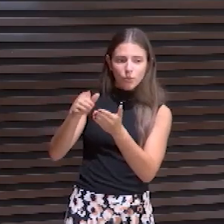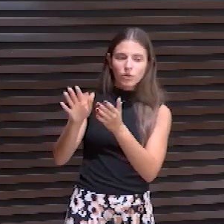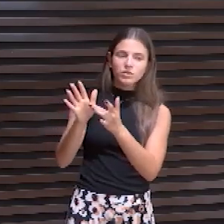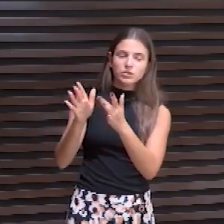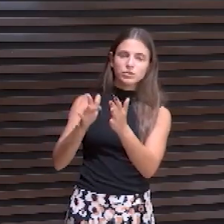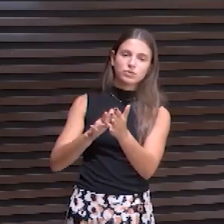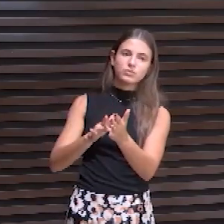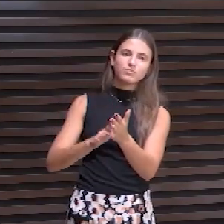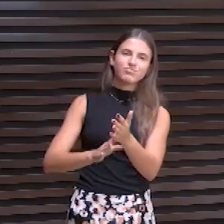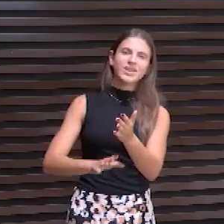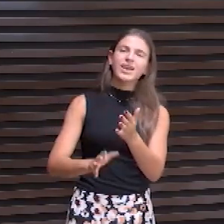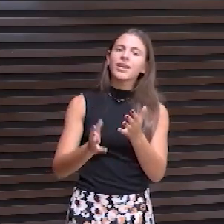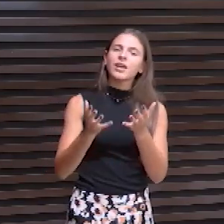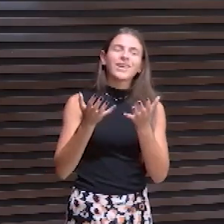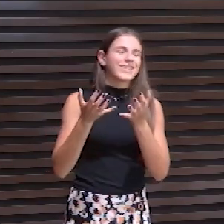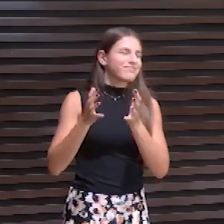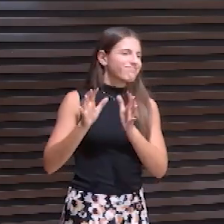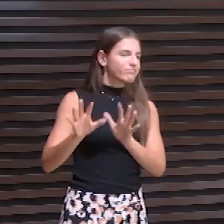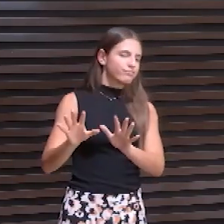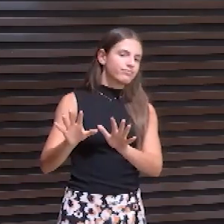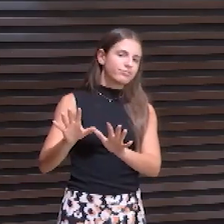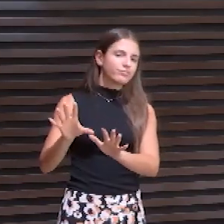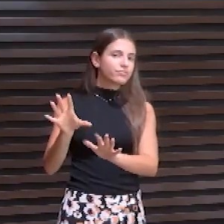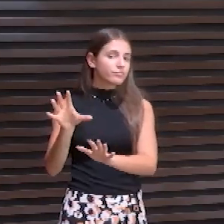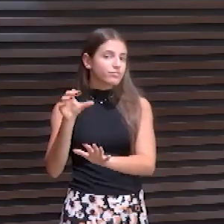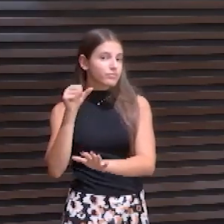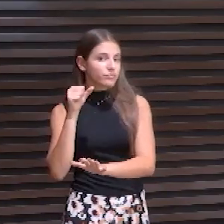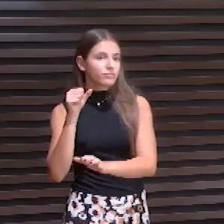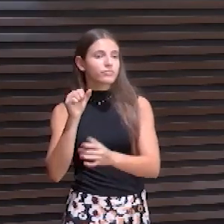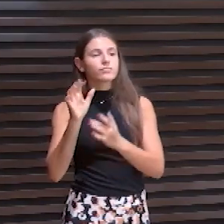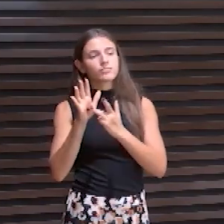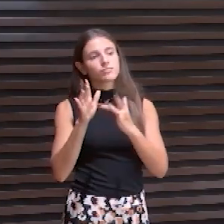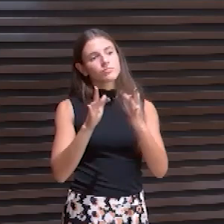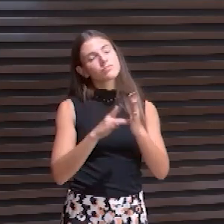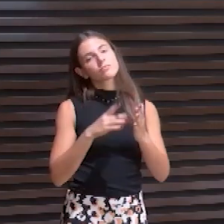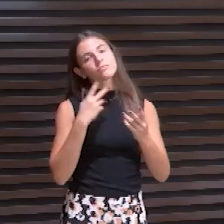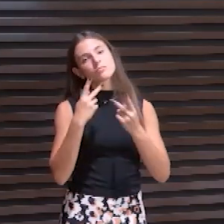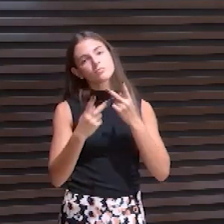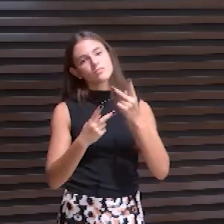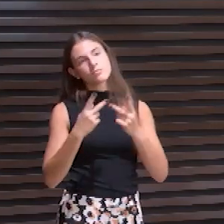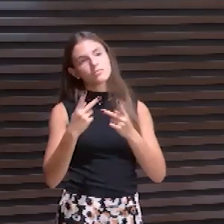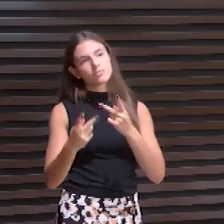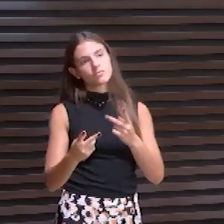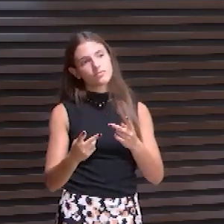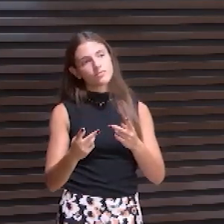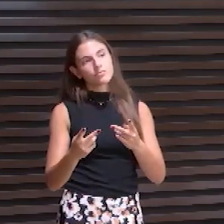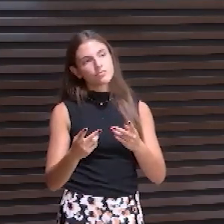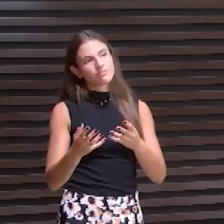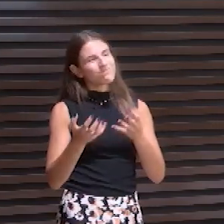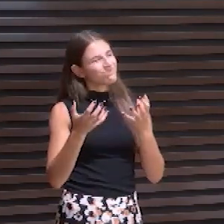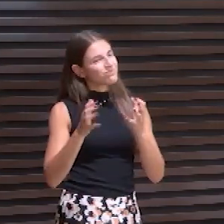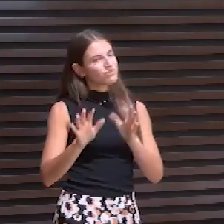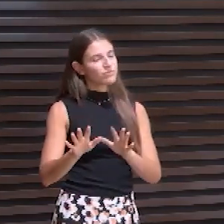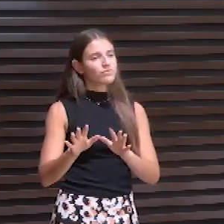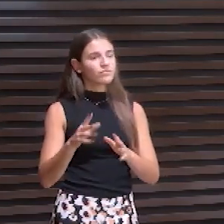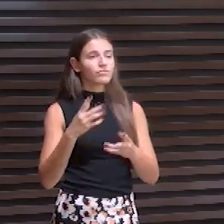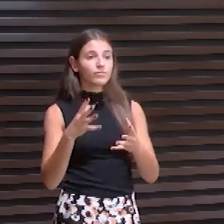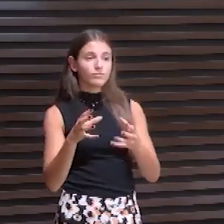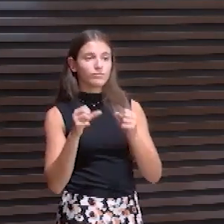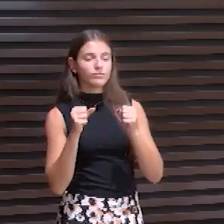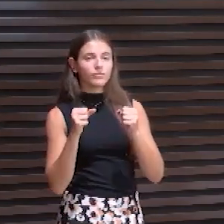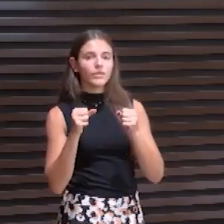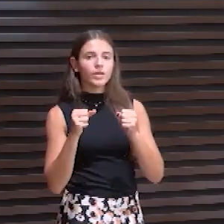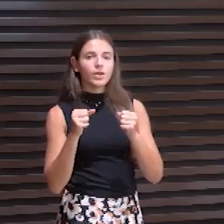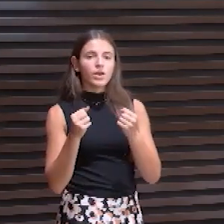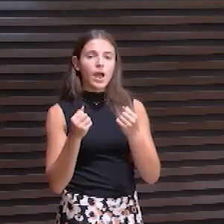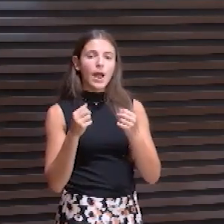Eles não queriam ouvir o que Jesus falou. Eles não queriam ouvir aquela mensagem, mas o que Jesus